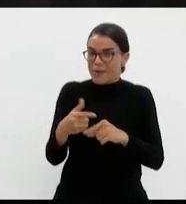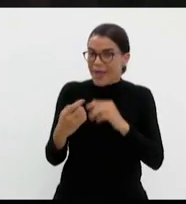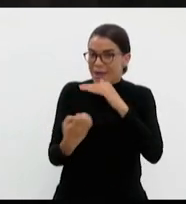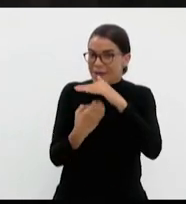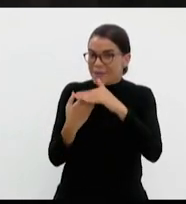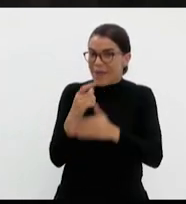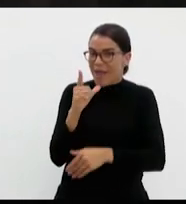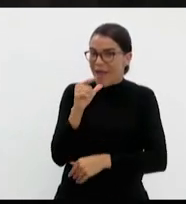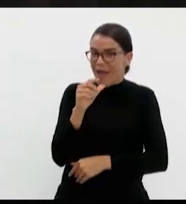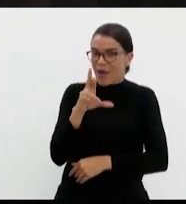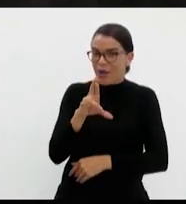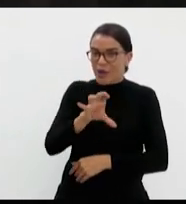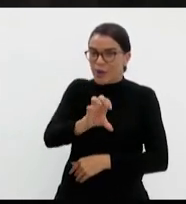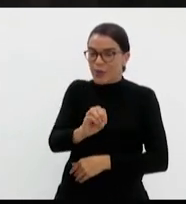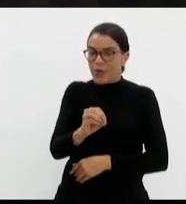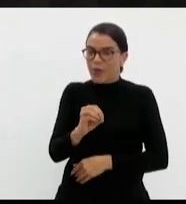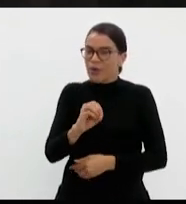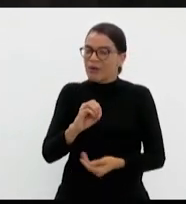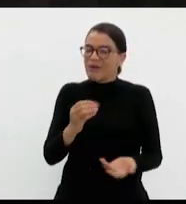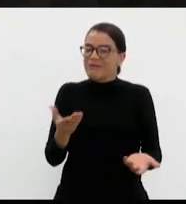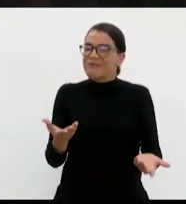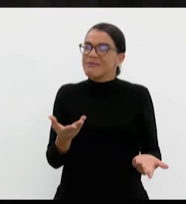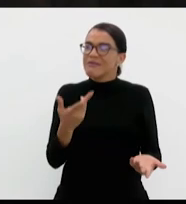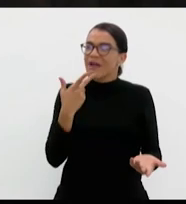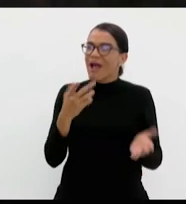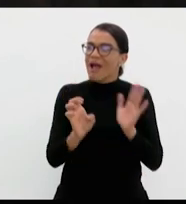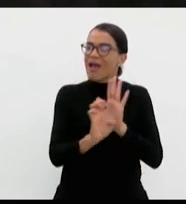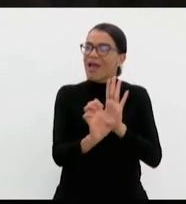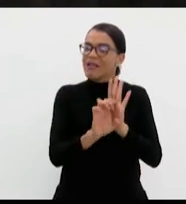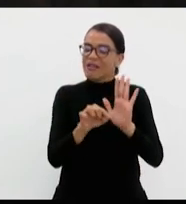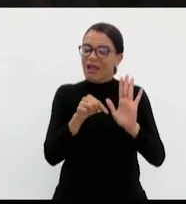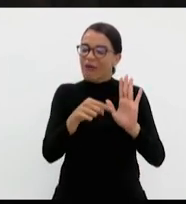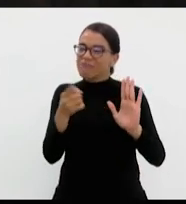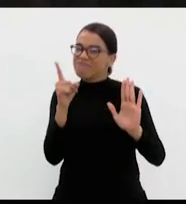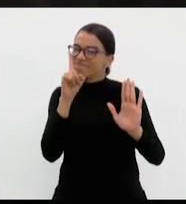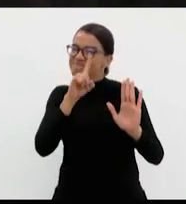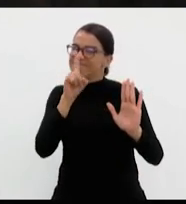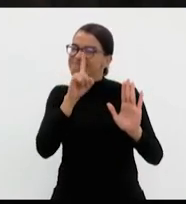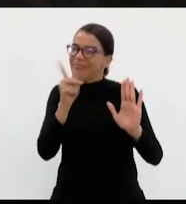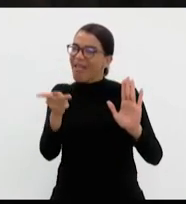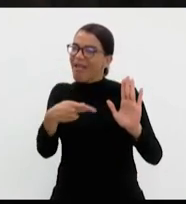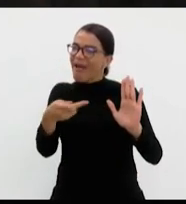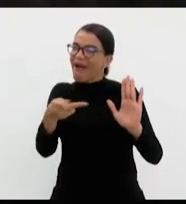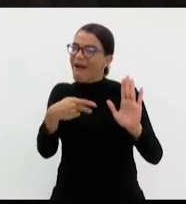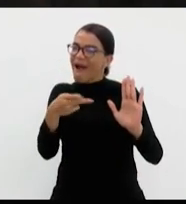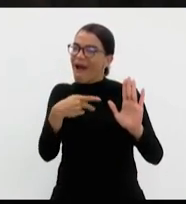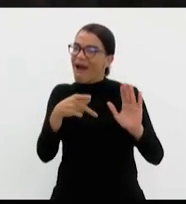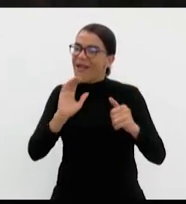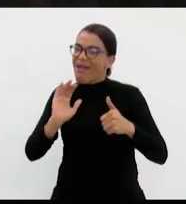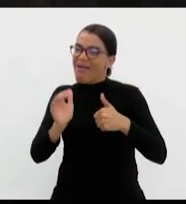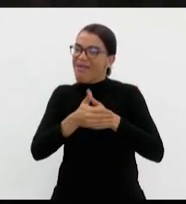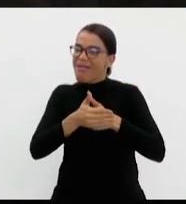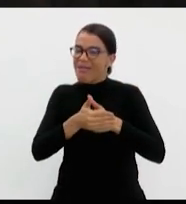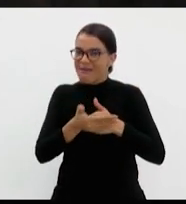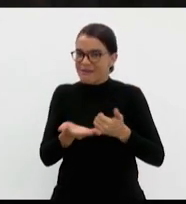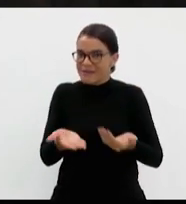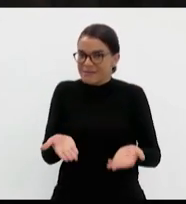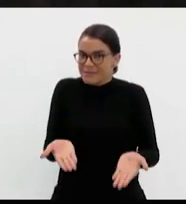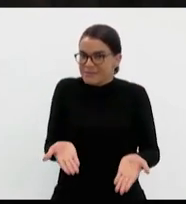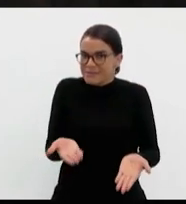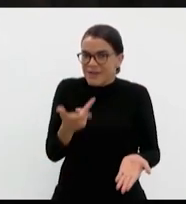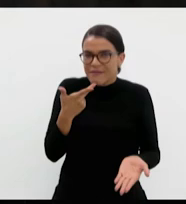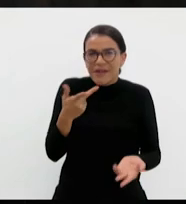Rio, dizer que aquele edital era um engodo. E nós estamos